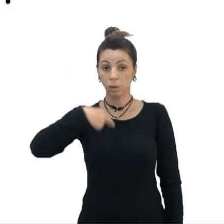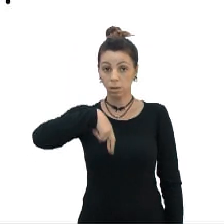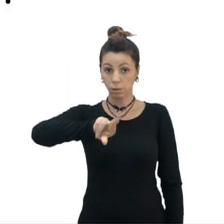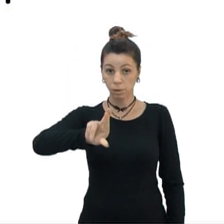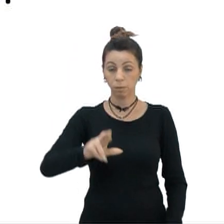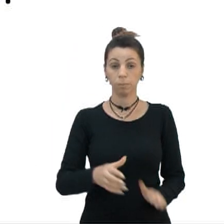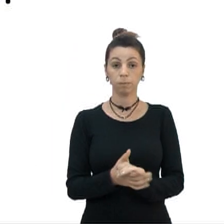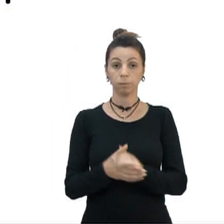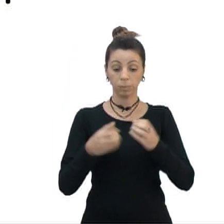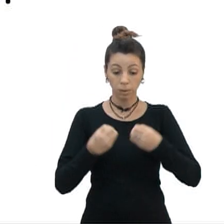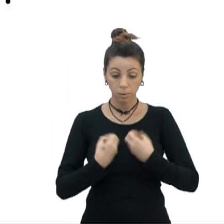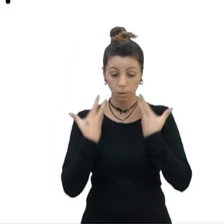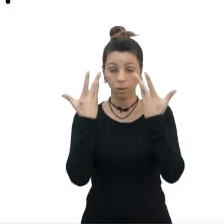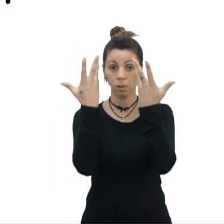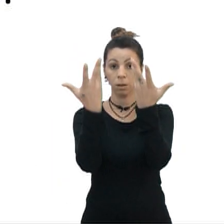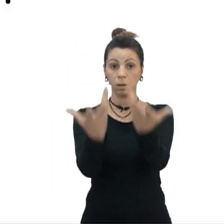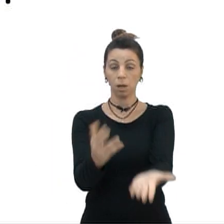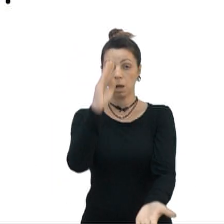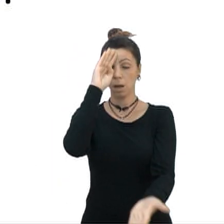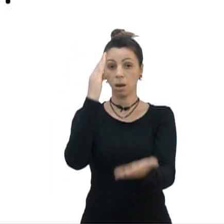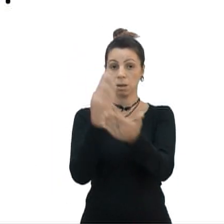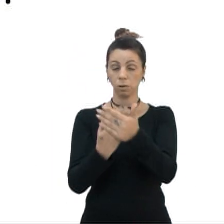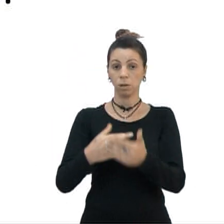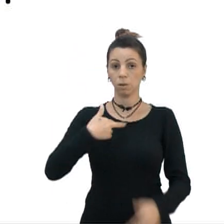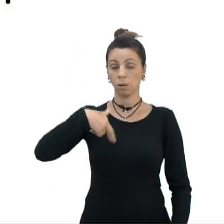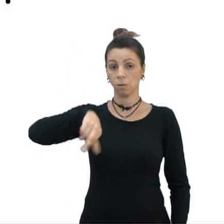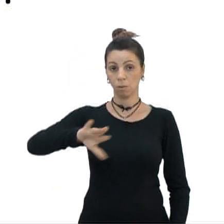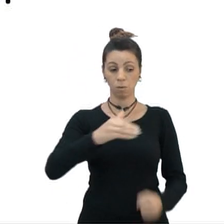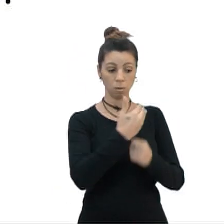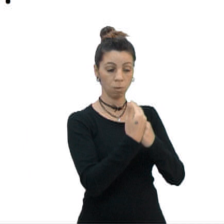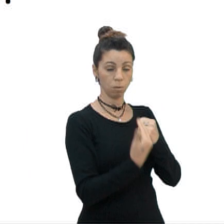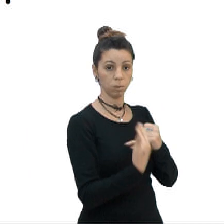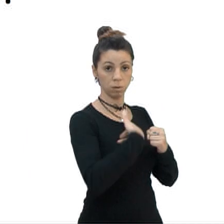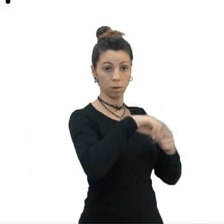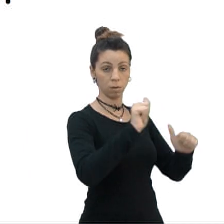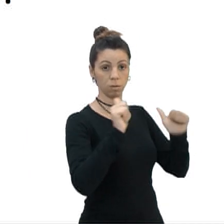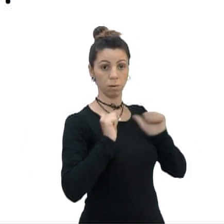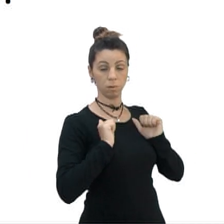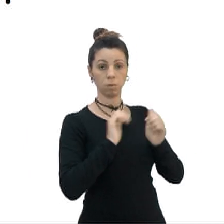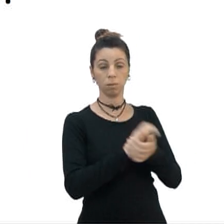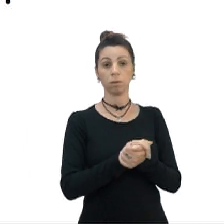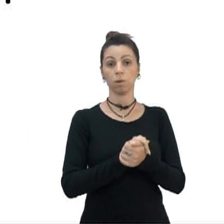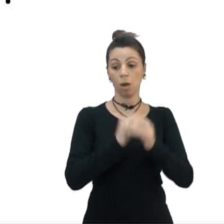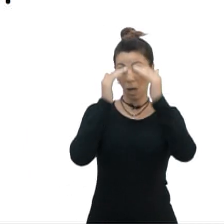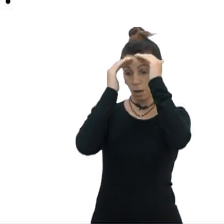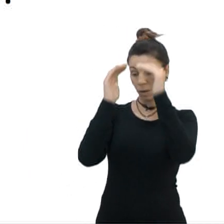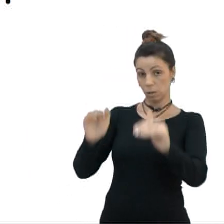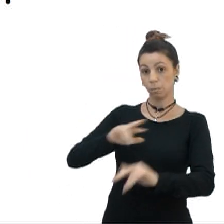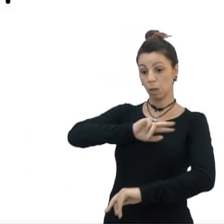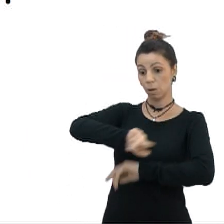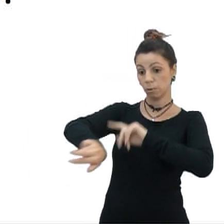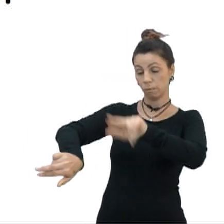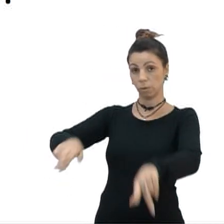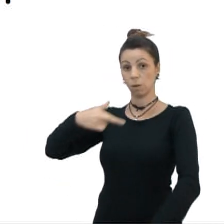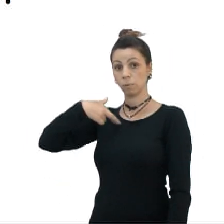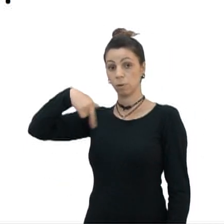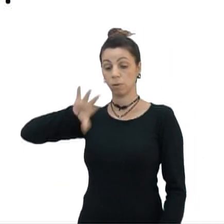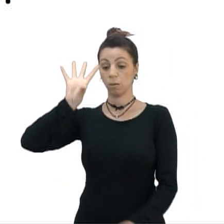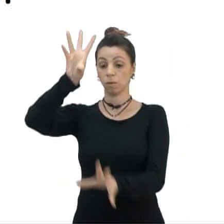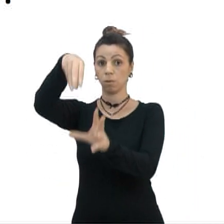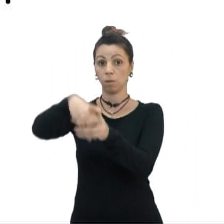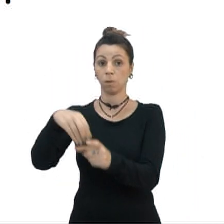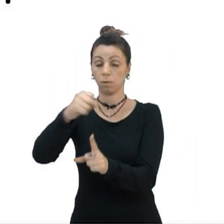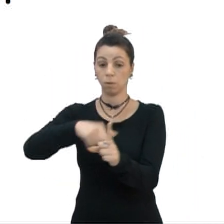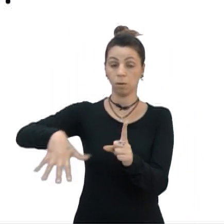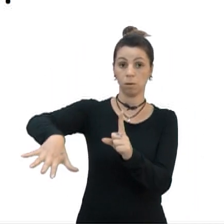Para expressar sua crença e religião, o Estado laico confere o respeito à diversidade religiosa dentro de uma sociedade